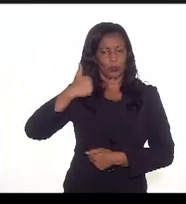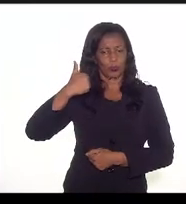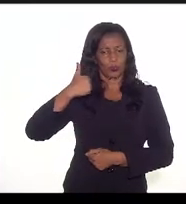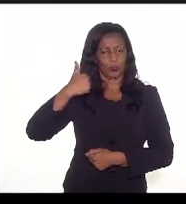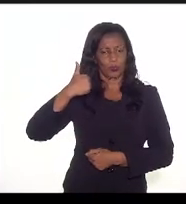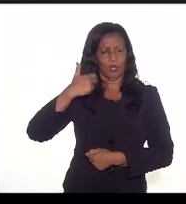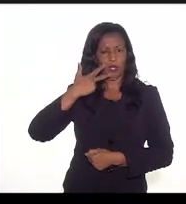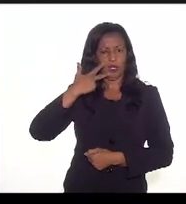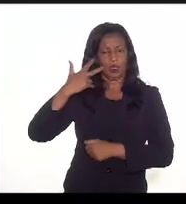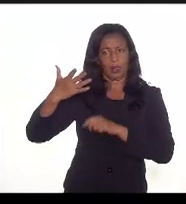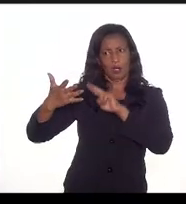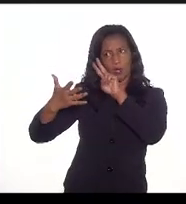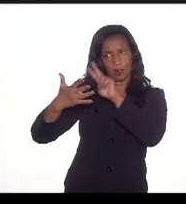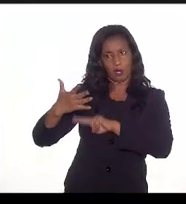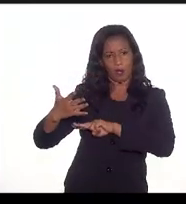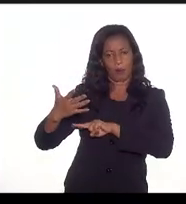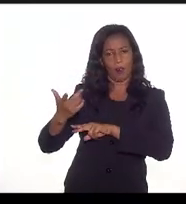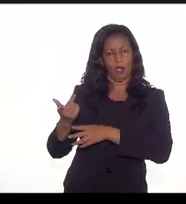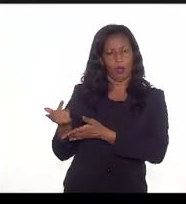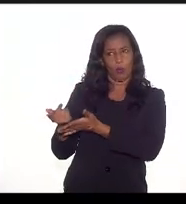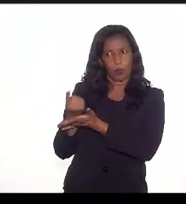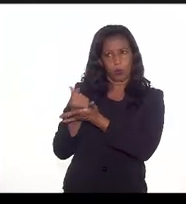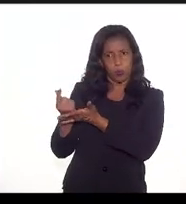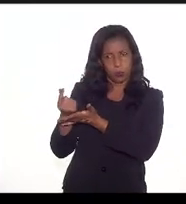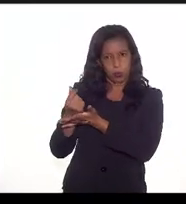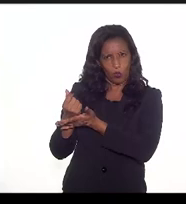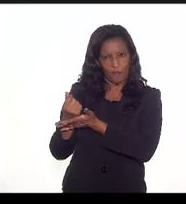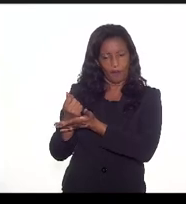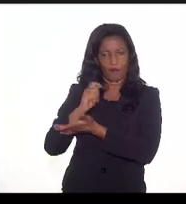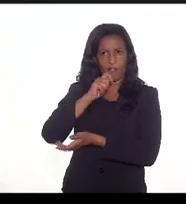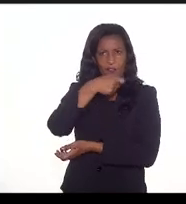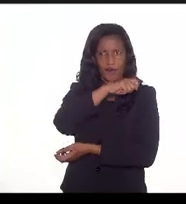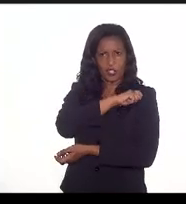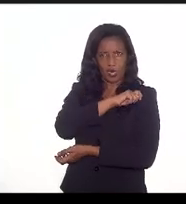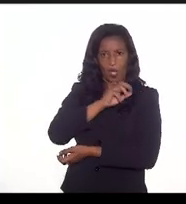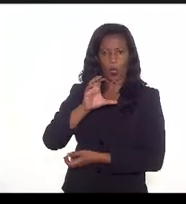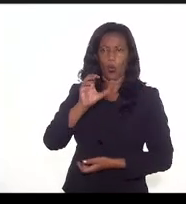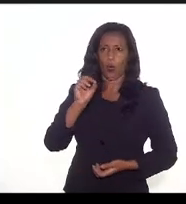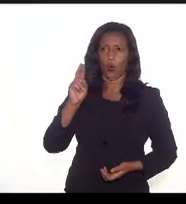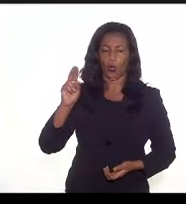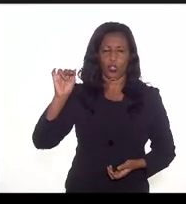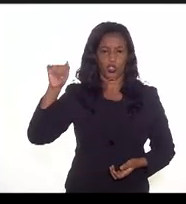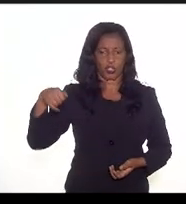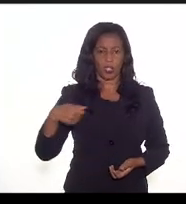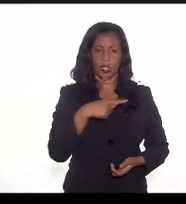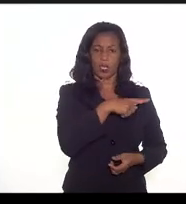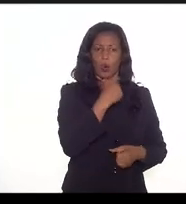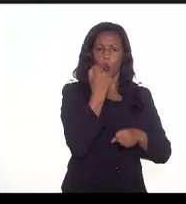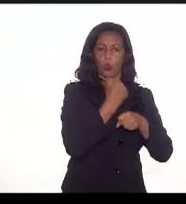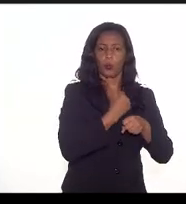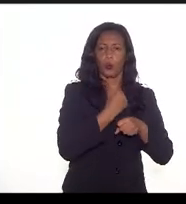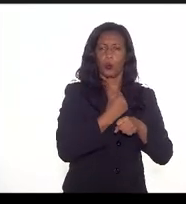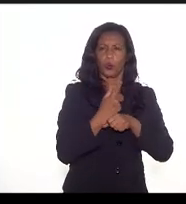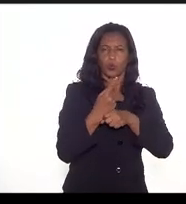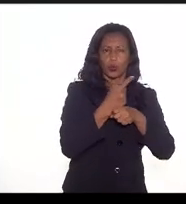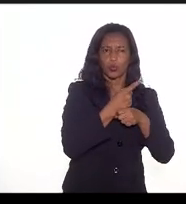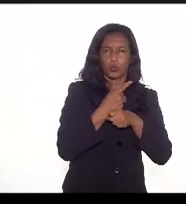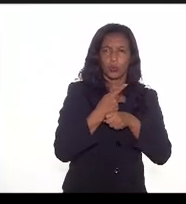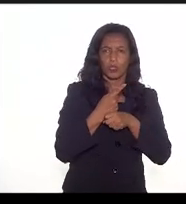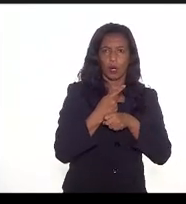diz respeito aos incentivos fiscais, a CODIM, e a outra é a construção dos